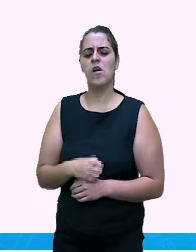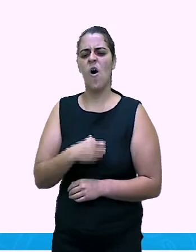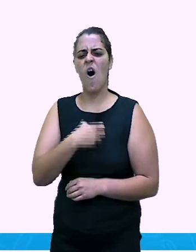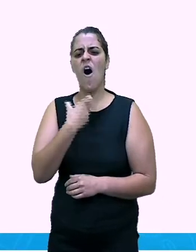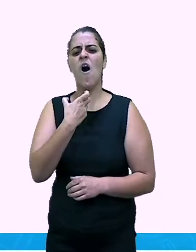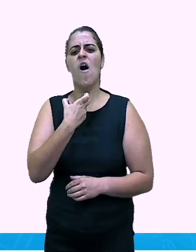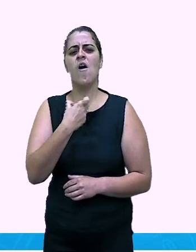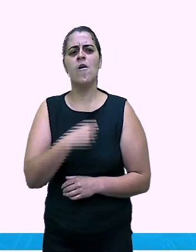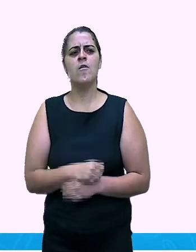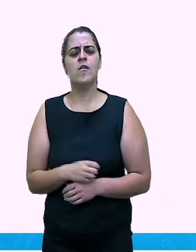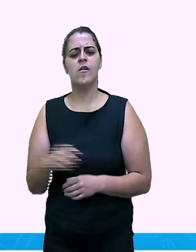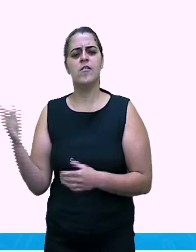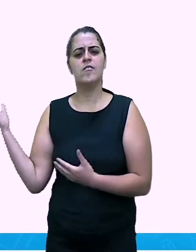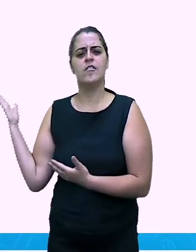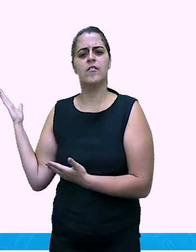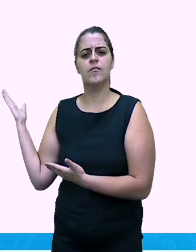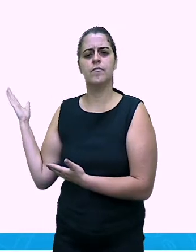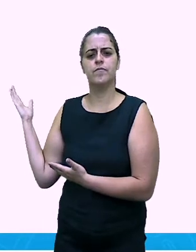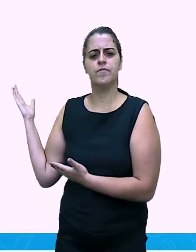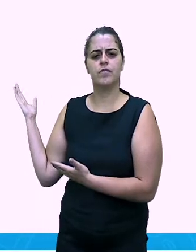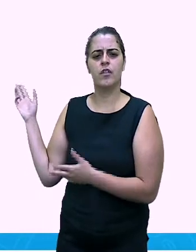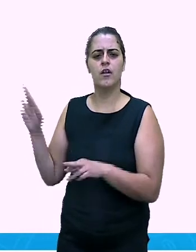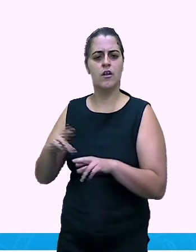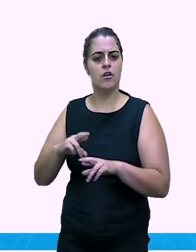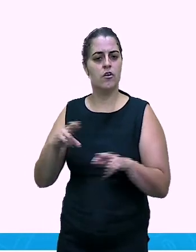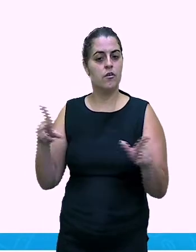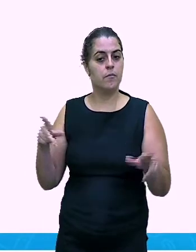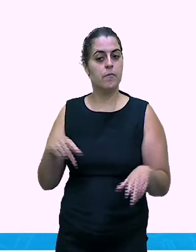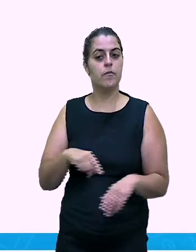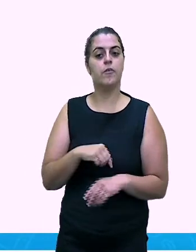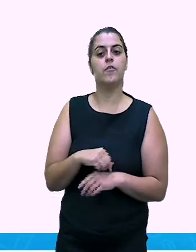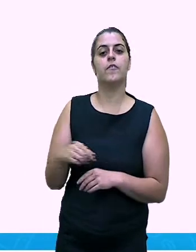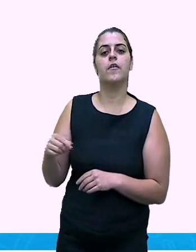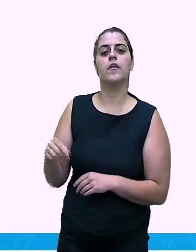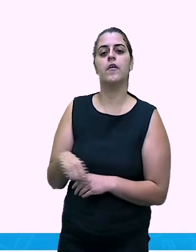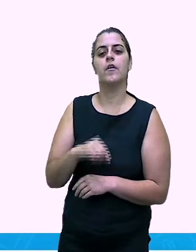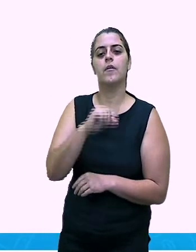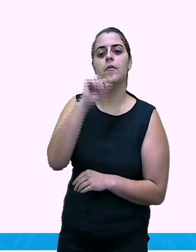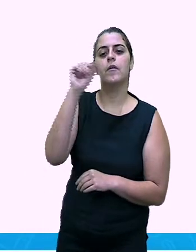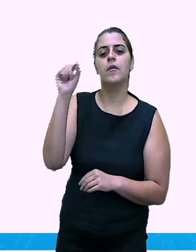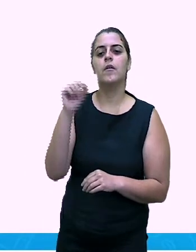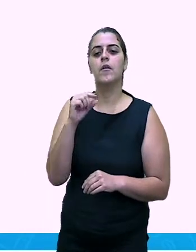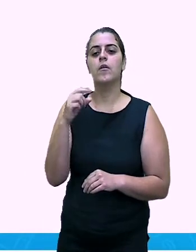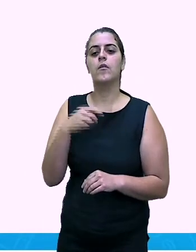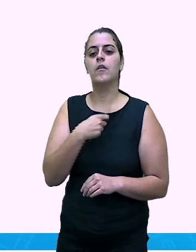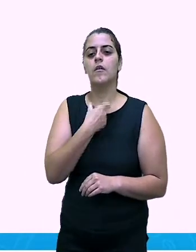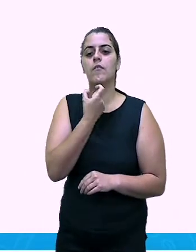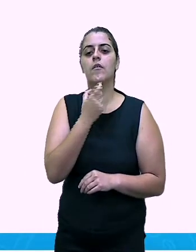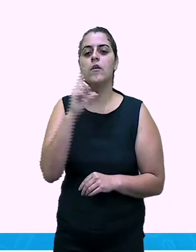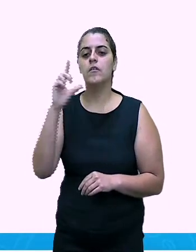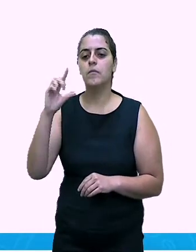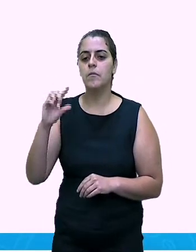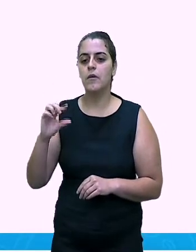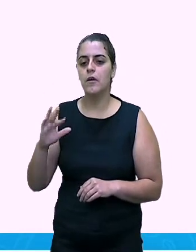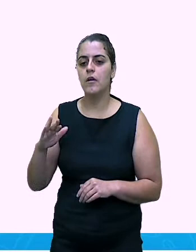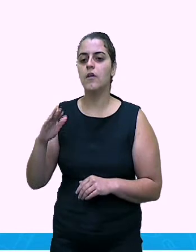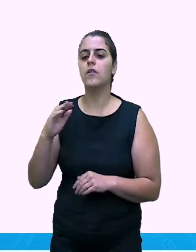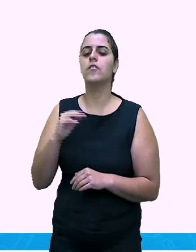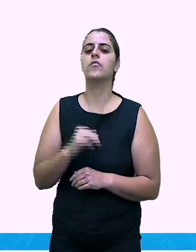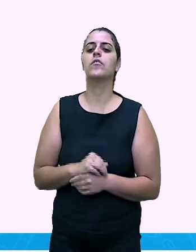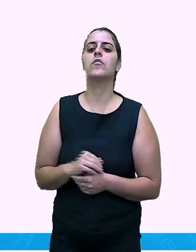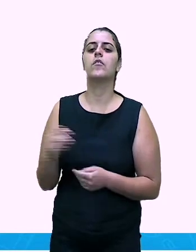alta, ele é diferente do balão da voz baixa. O balão da voz